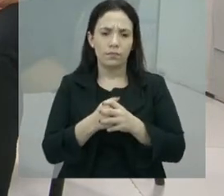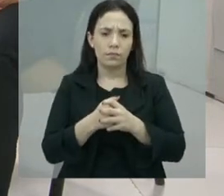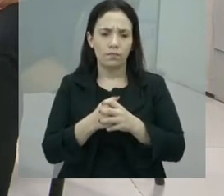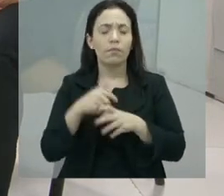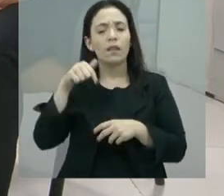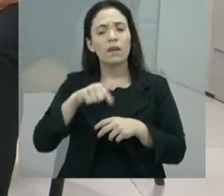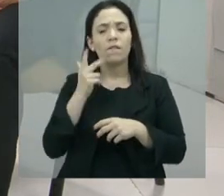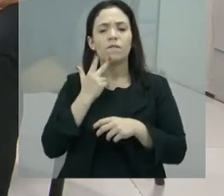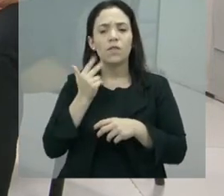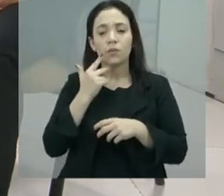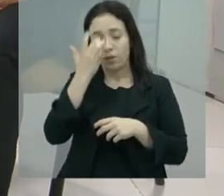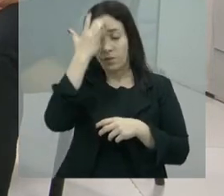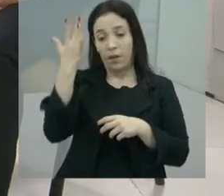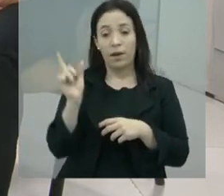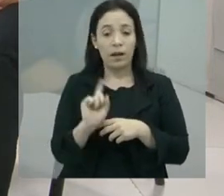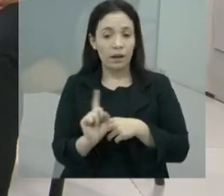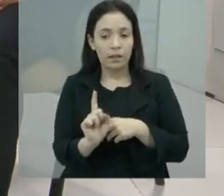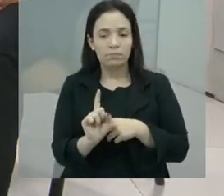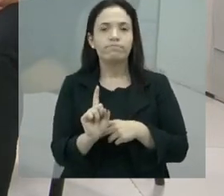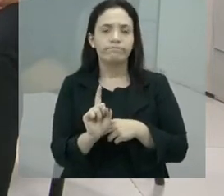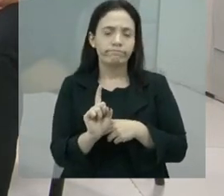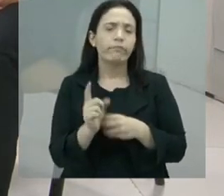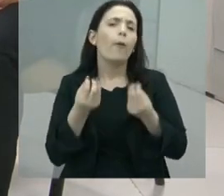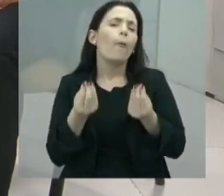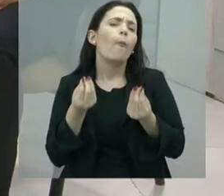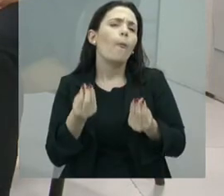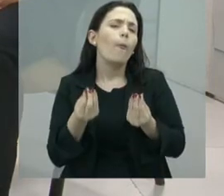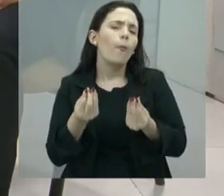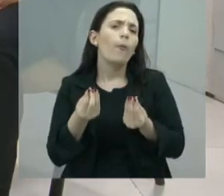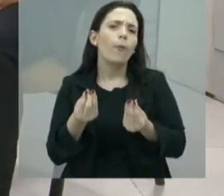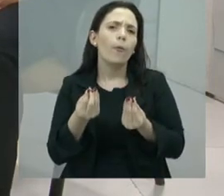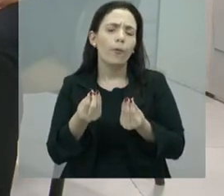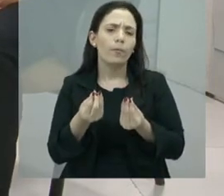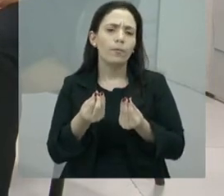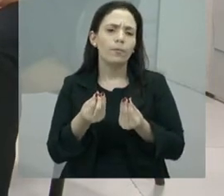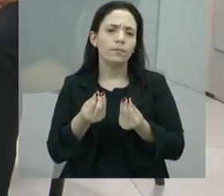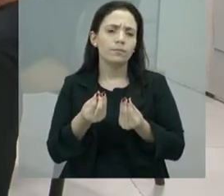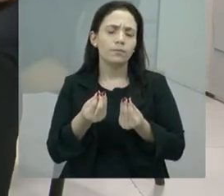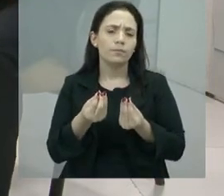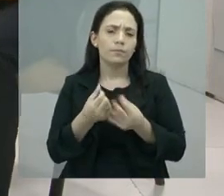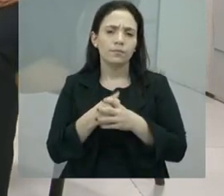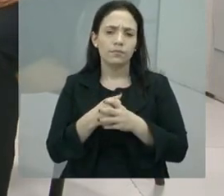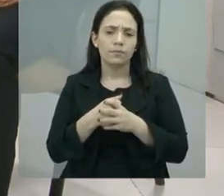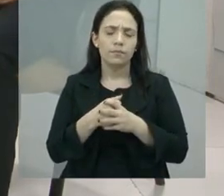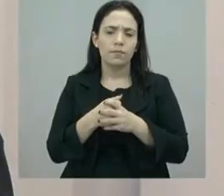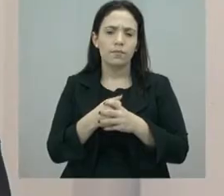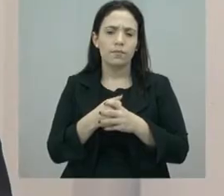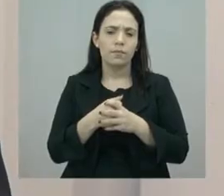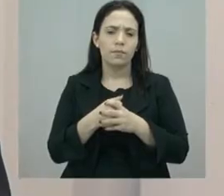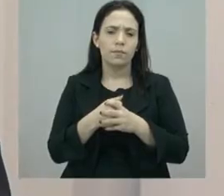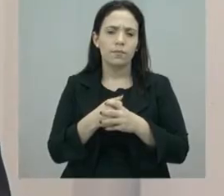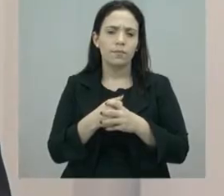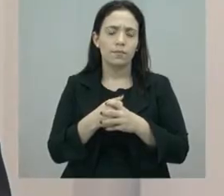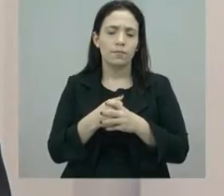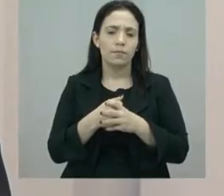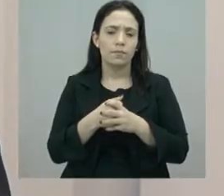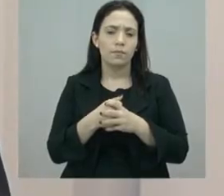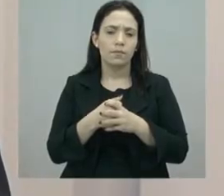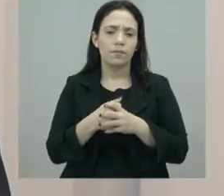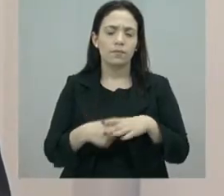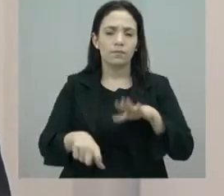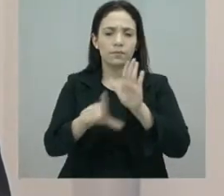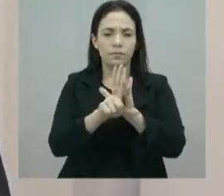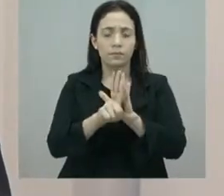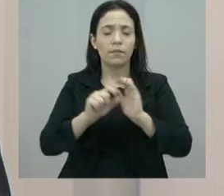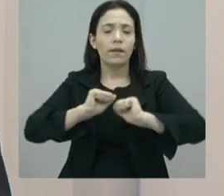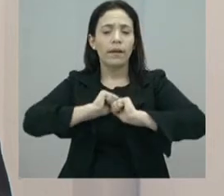em Fortaleza não é fácil que isso seja aplicado nessa proporção que o senhor mencionou. O que a lei traz de forma muito